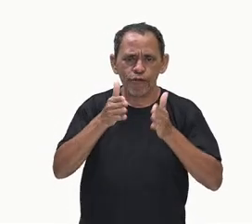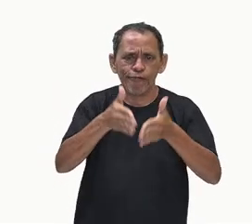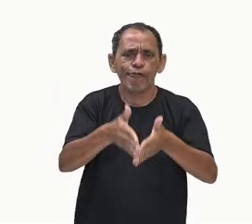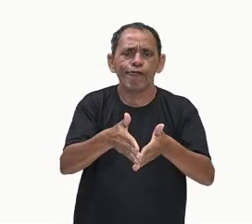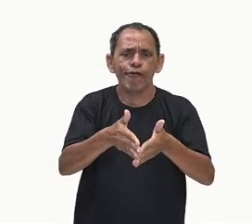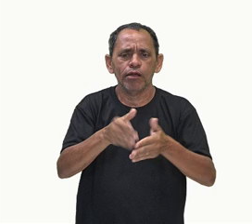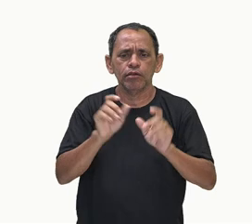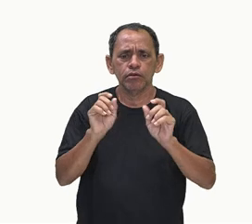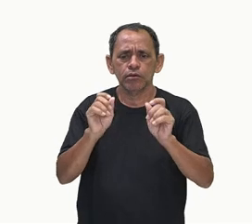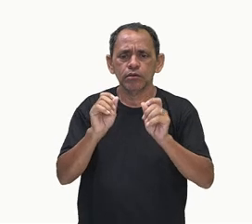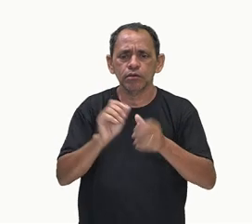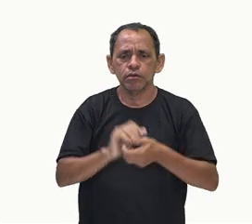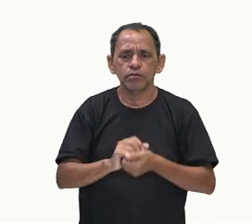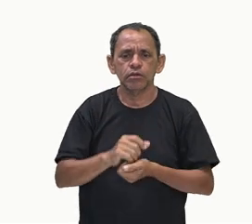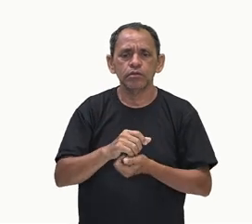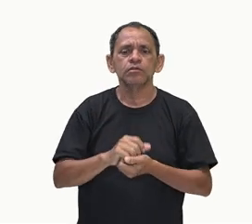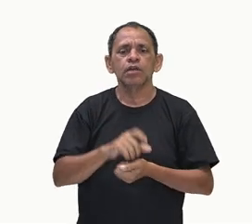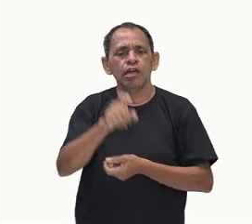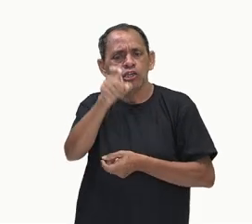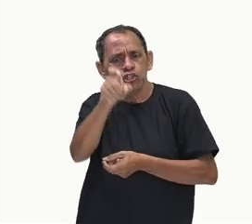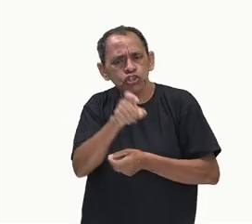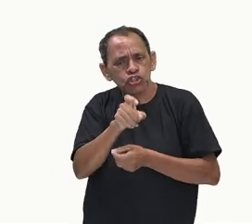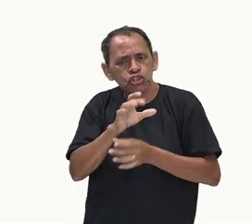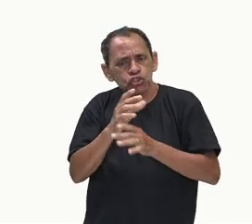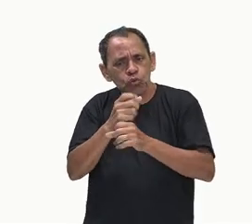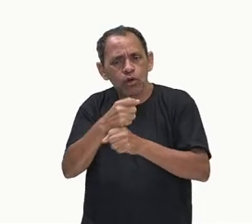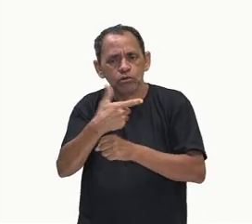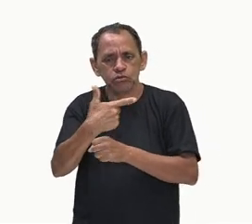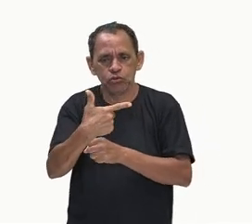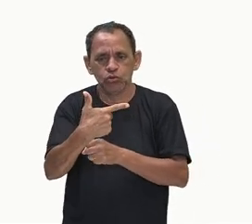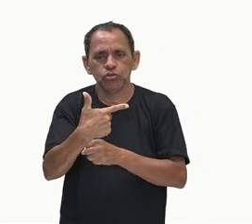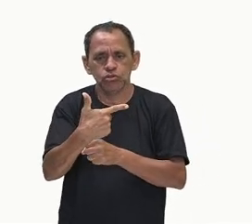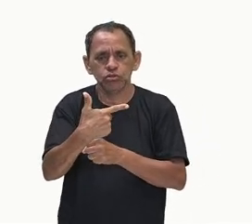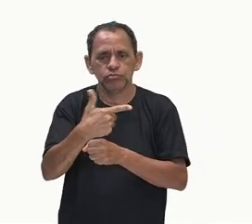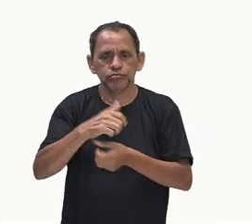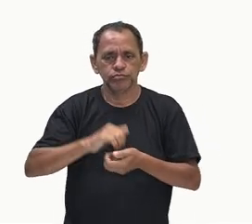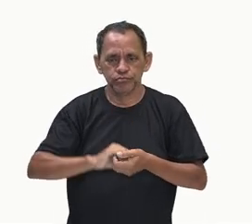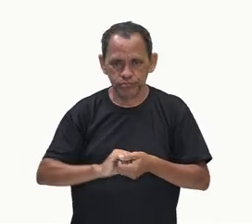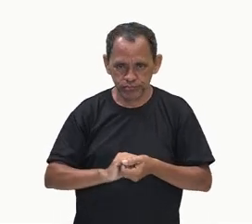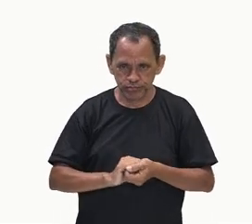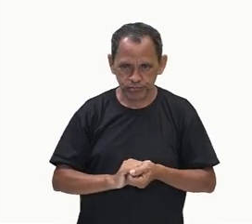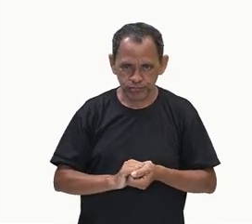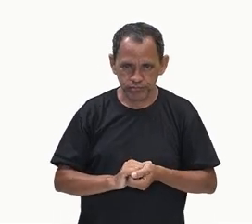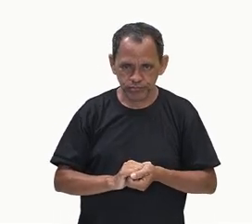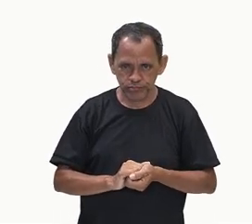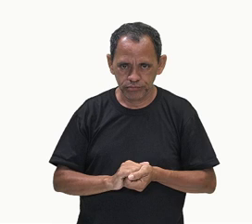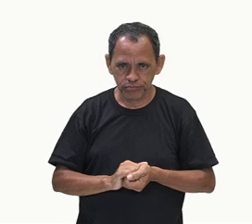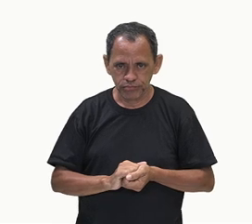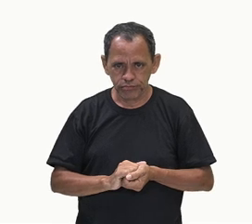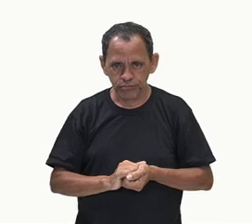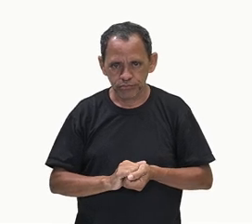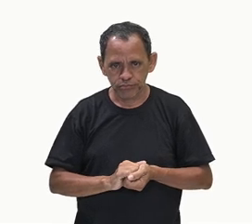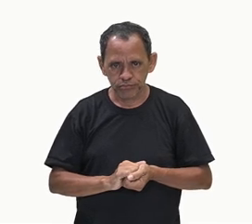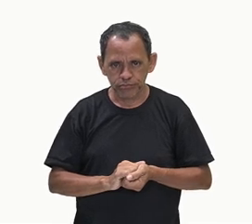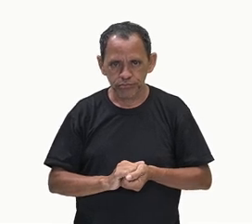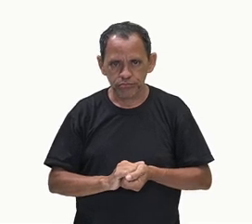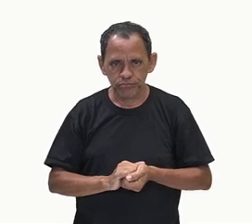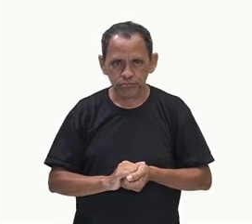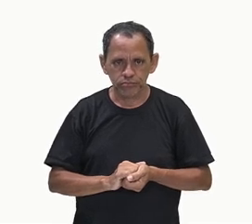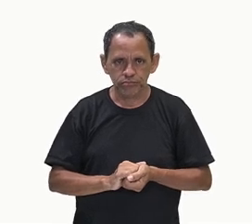x que é 2 pronto rapidamente a gente resolve essa questão usando o teorema de